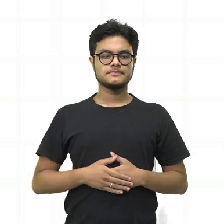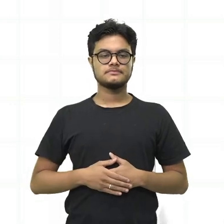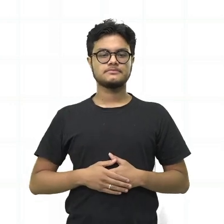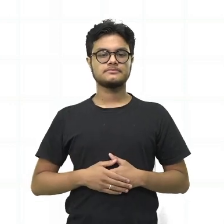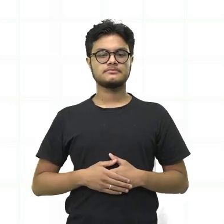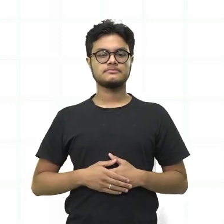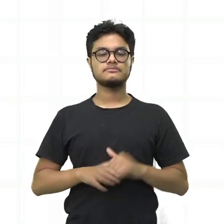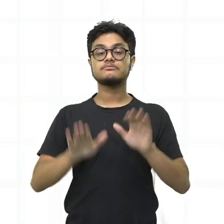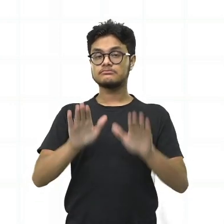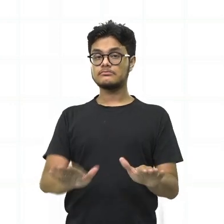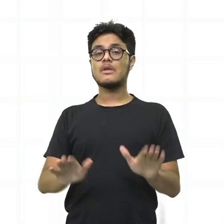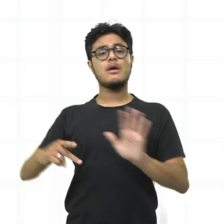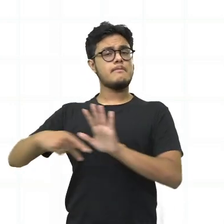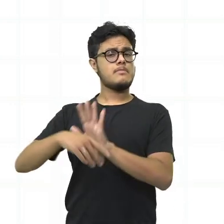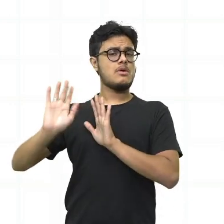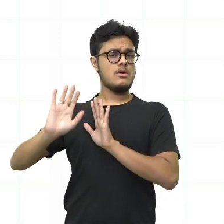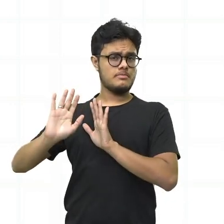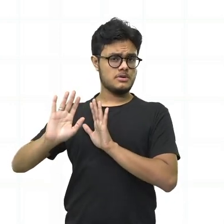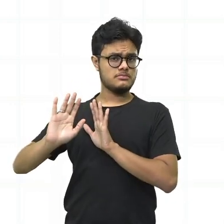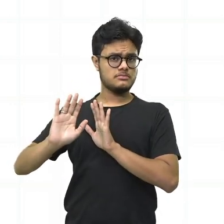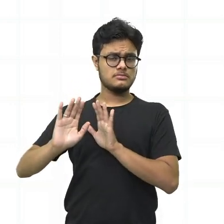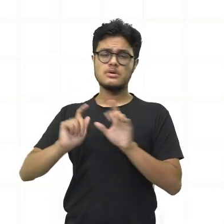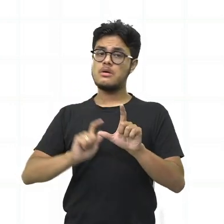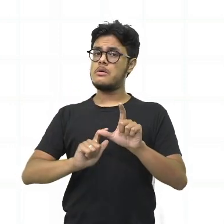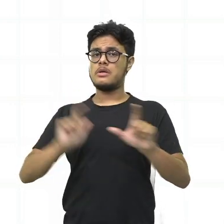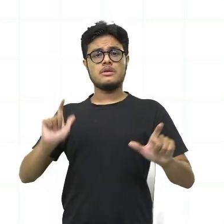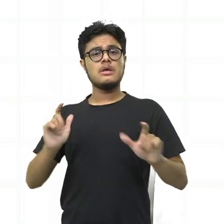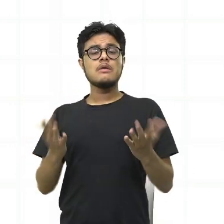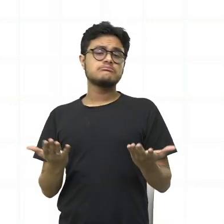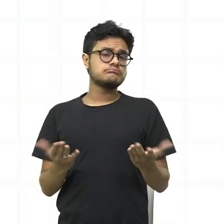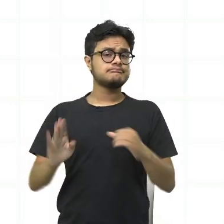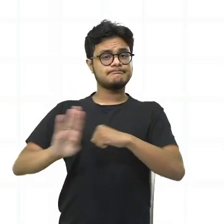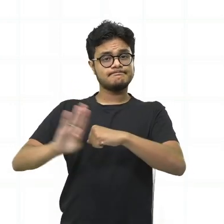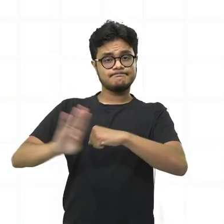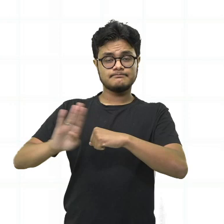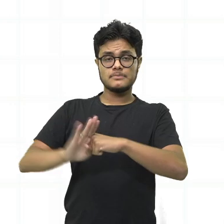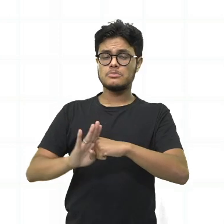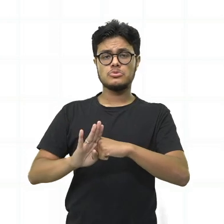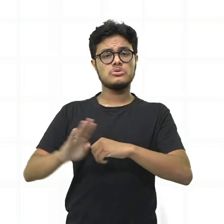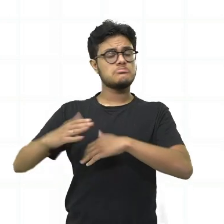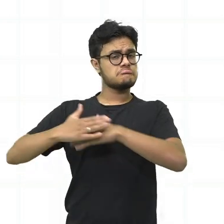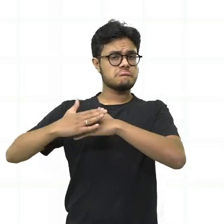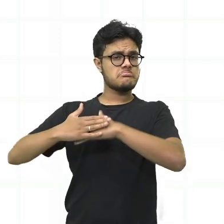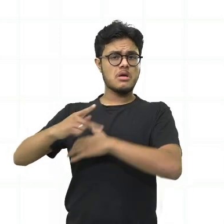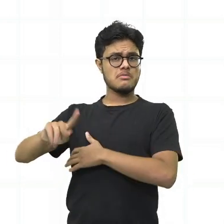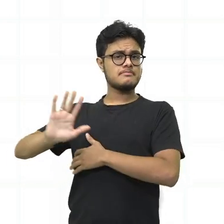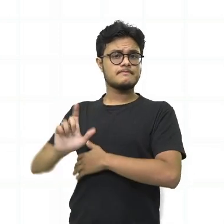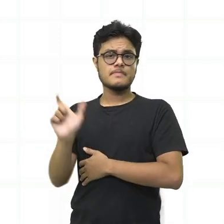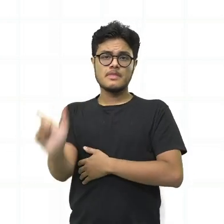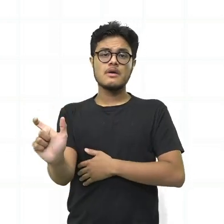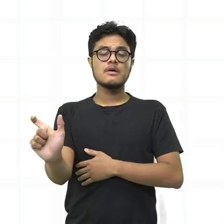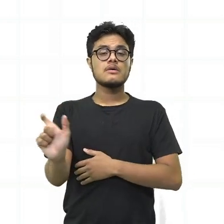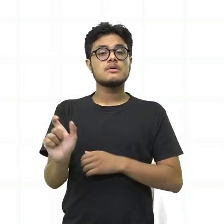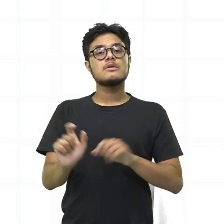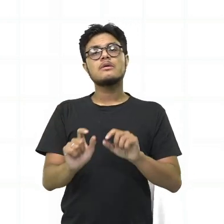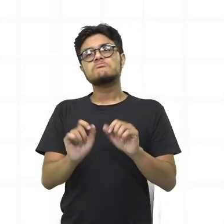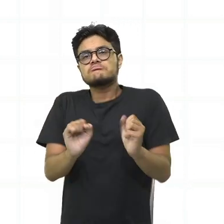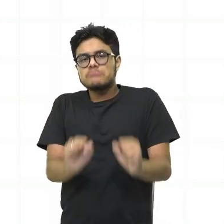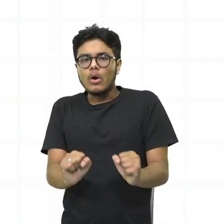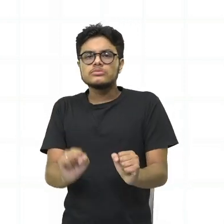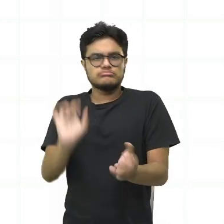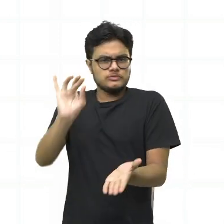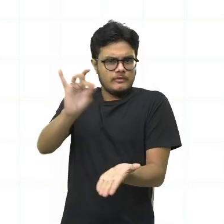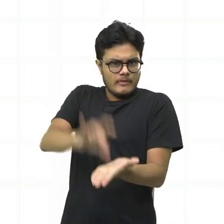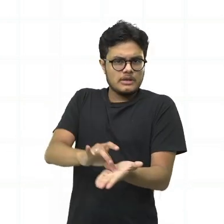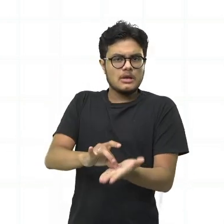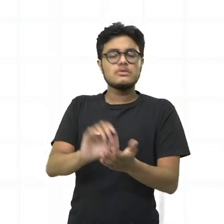como própria e independente da outra. Por isso, o substantivo concreto pode ser real ou